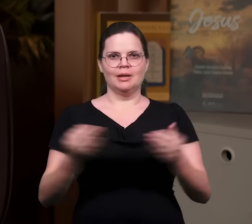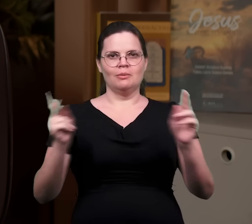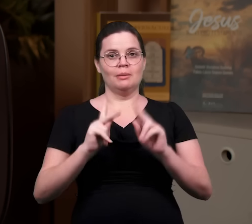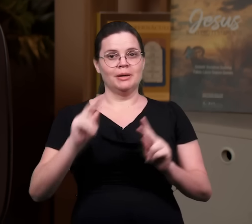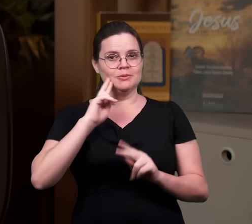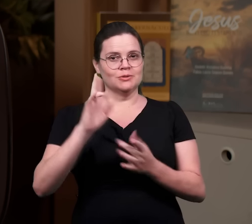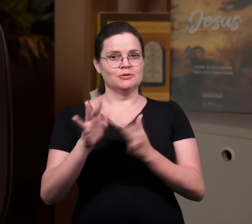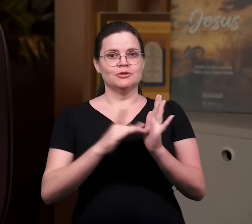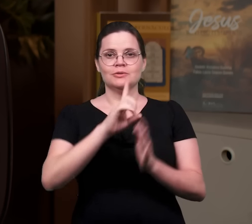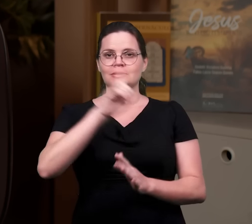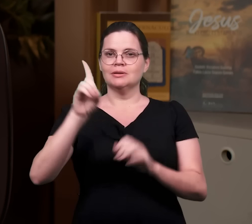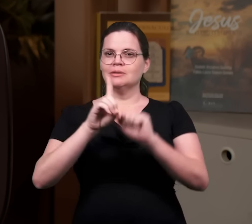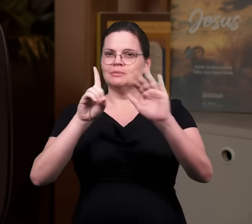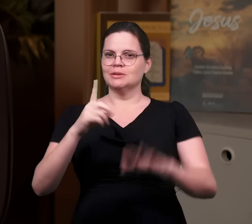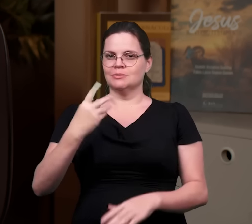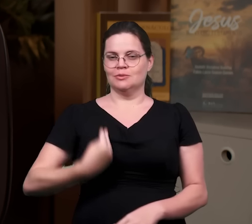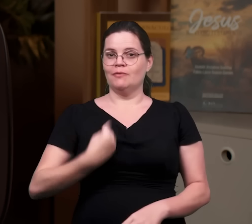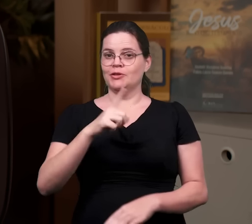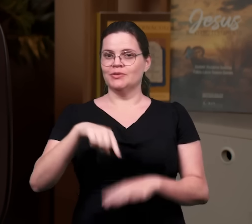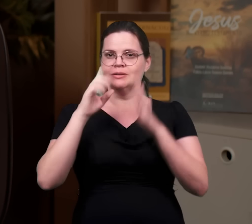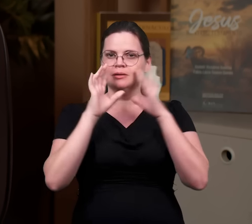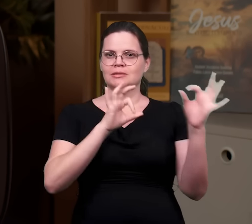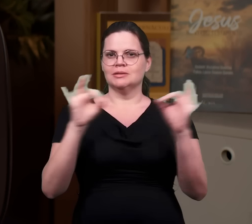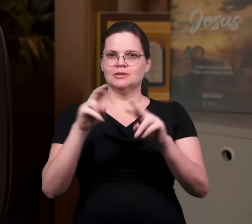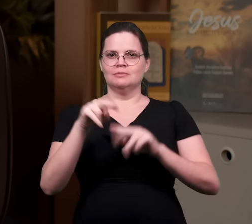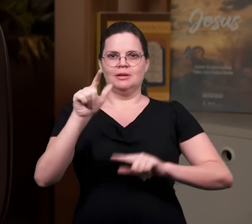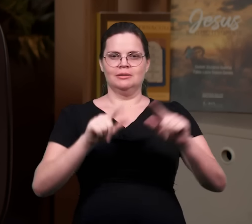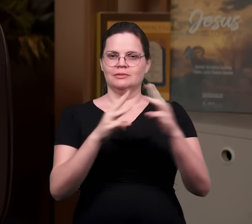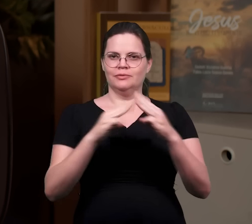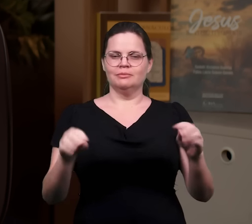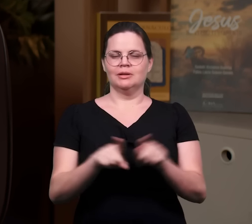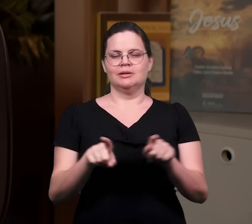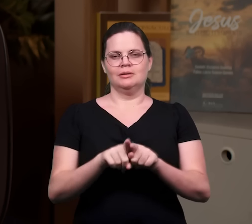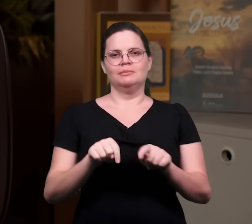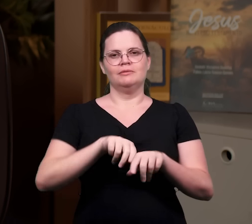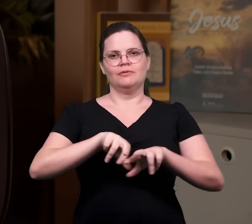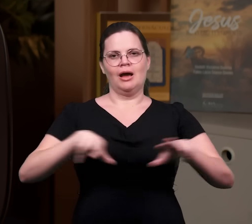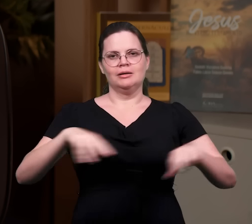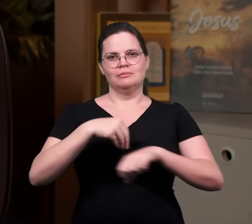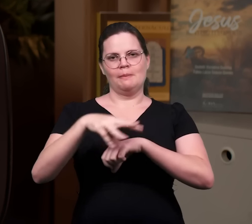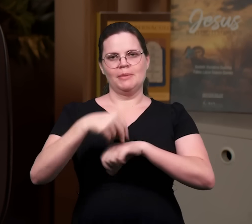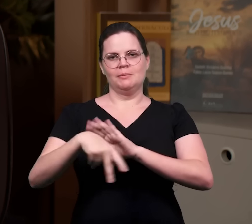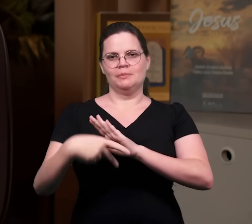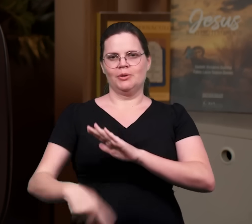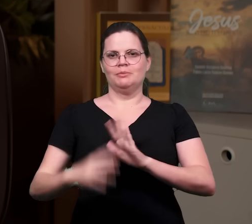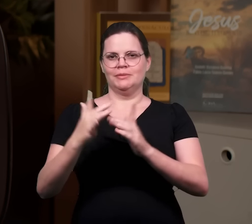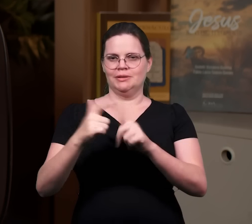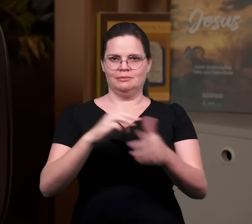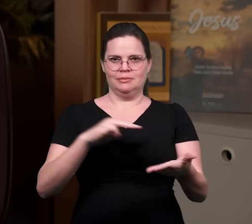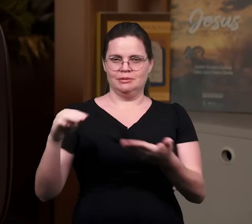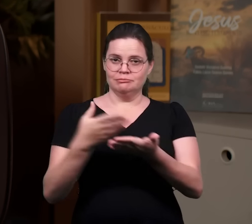Deus possa abençoar a sua vida, você que está nos acompanhando pela TV Manaim e pelas demais mídias sociais da Igreja